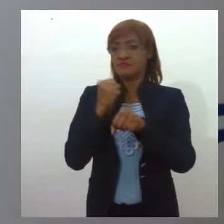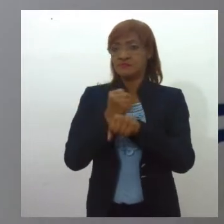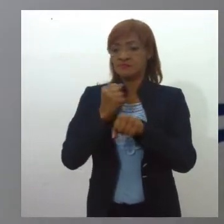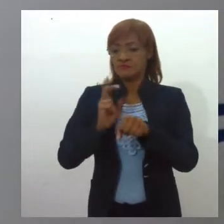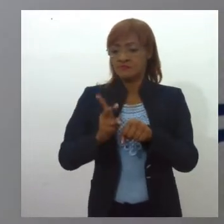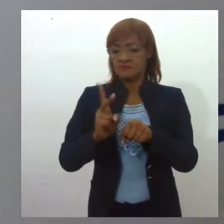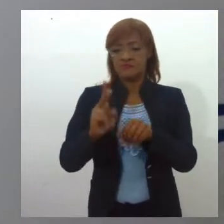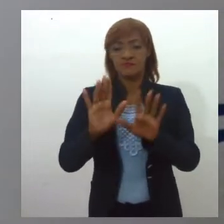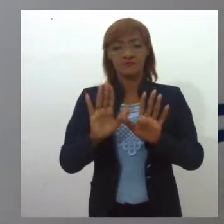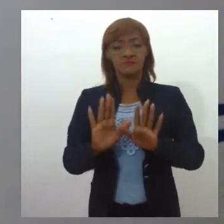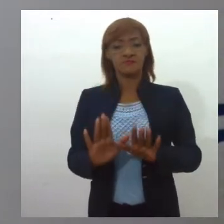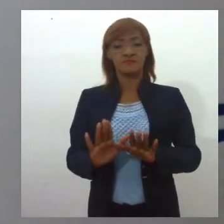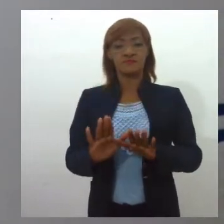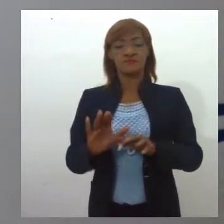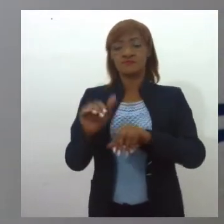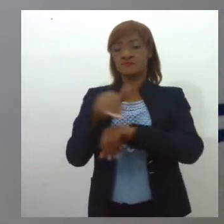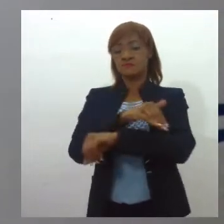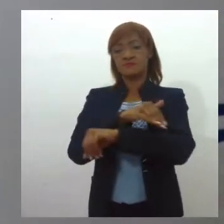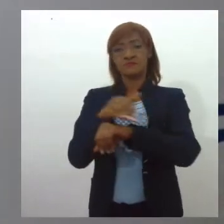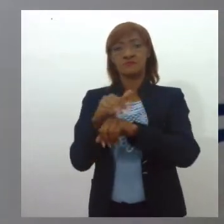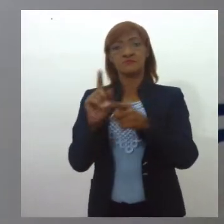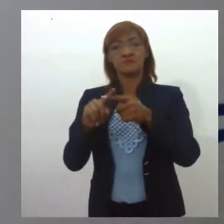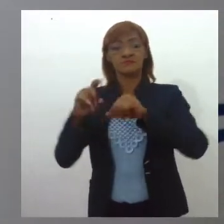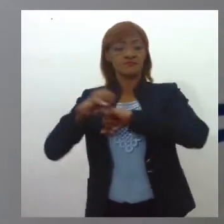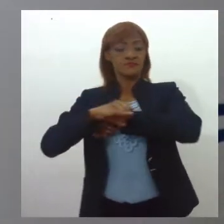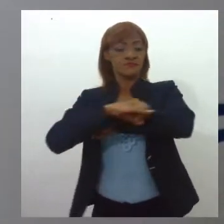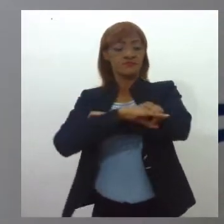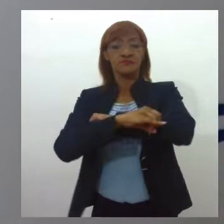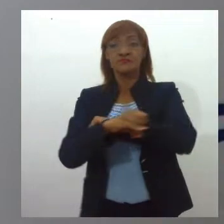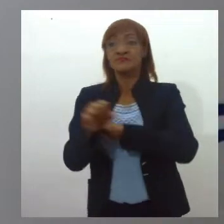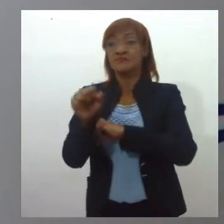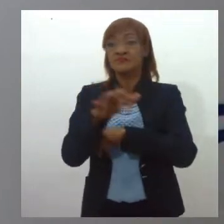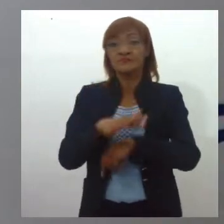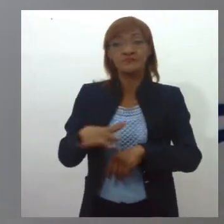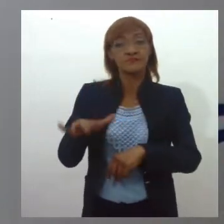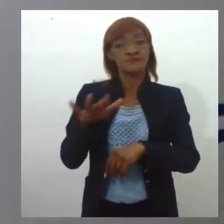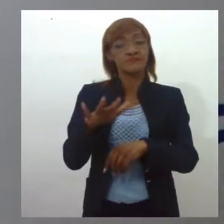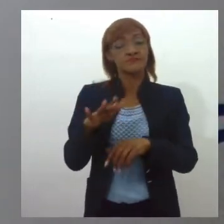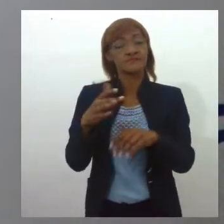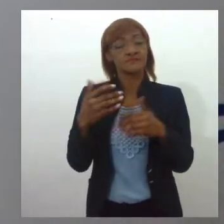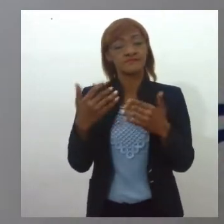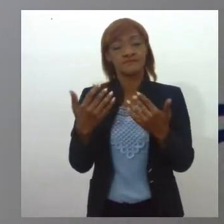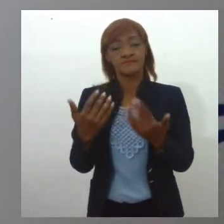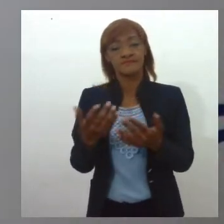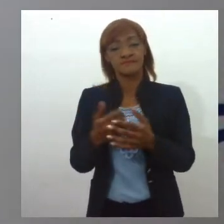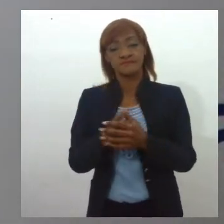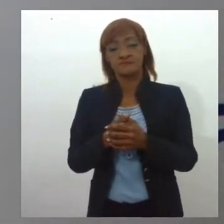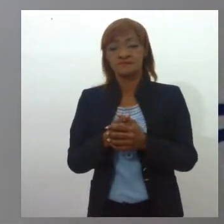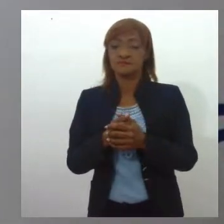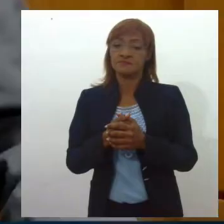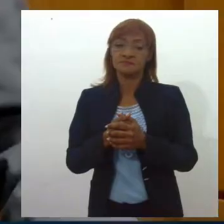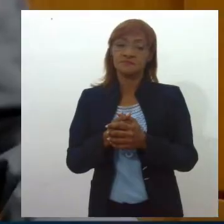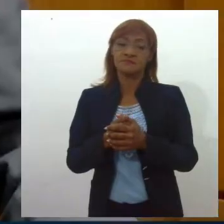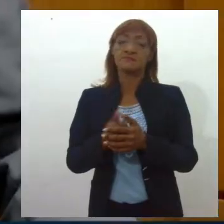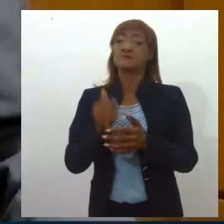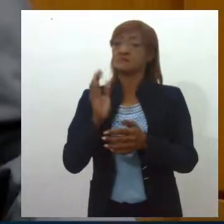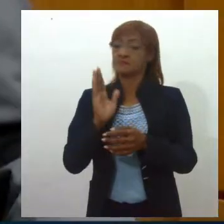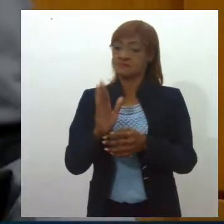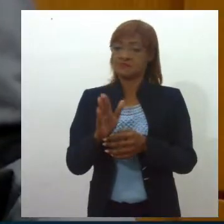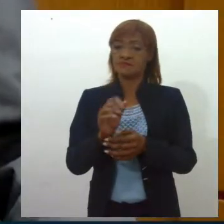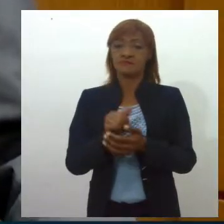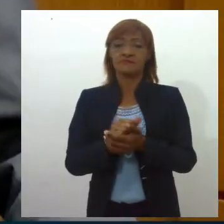tanto na área de rodovias quanto da infraestrutura de um modo geral. Tudo isso que está sendo executado. Eu